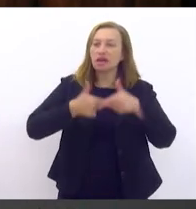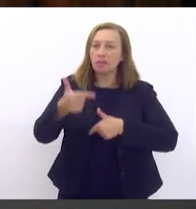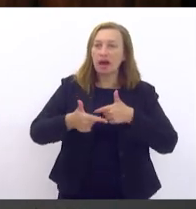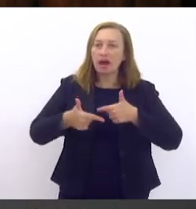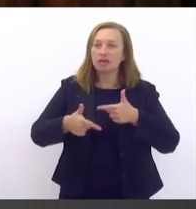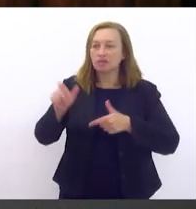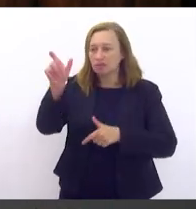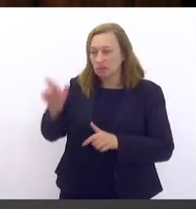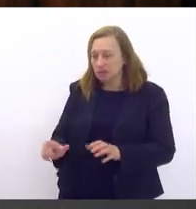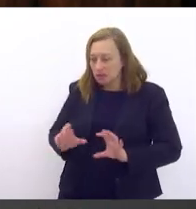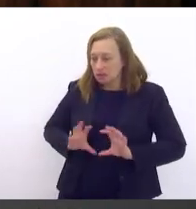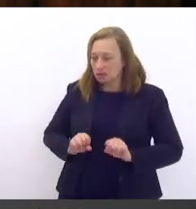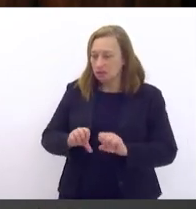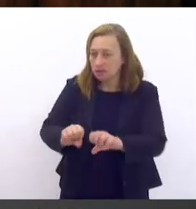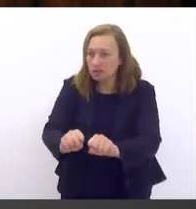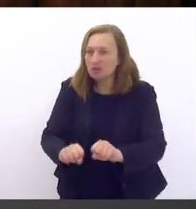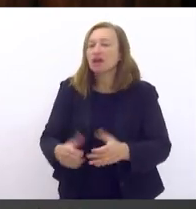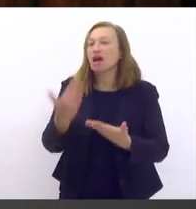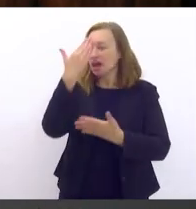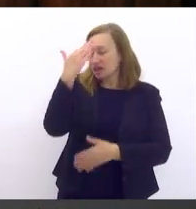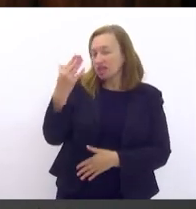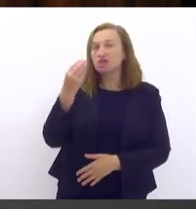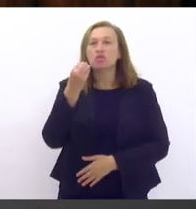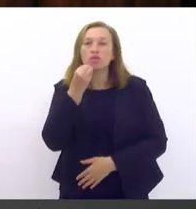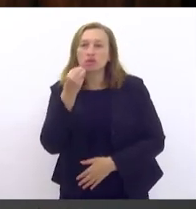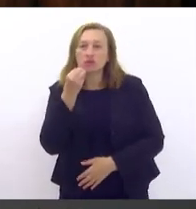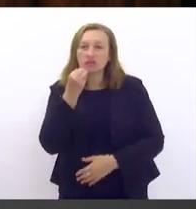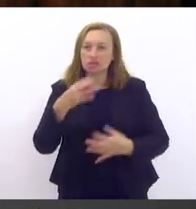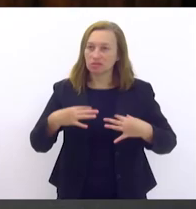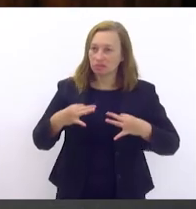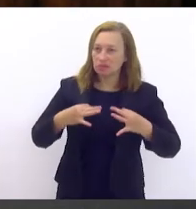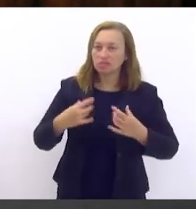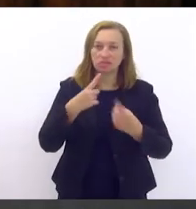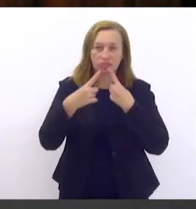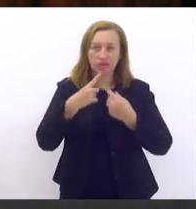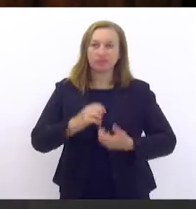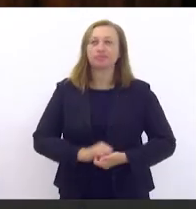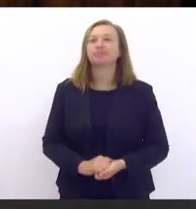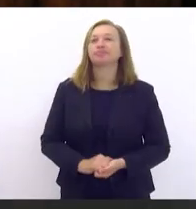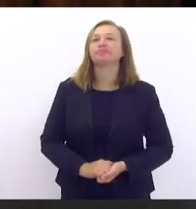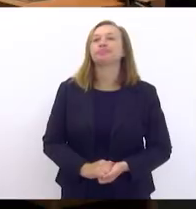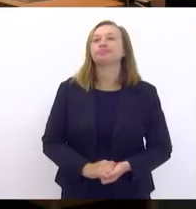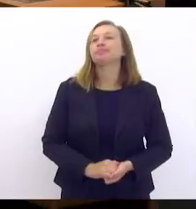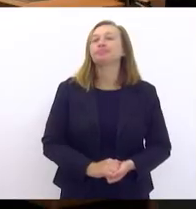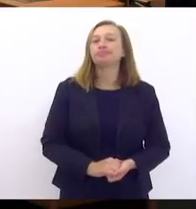então que agradeço aqui a oportunidade de ficar aqui à disposição para o debate